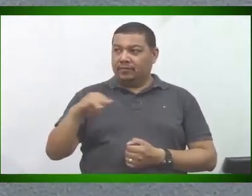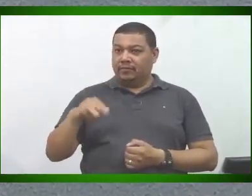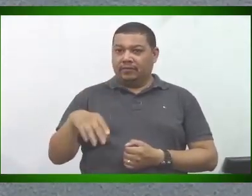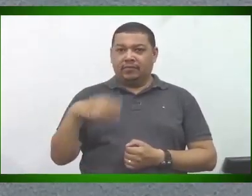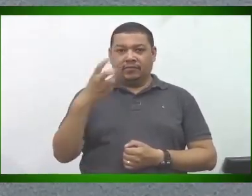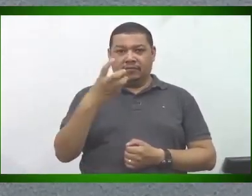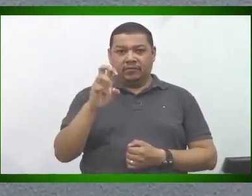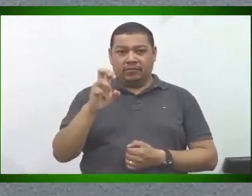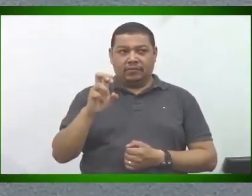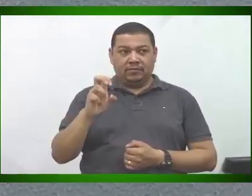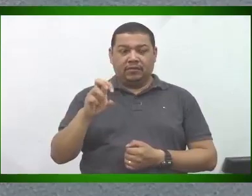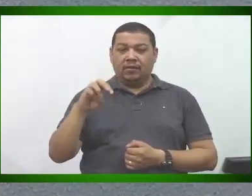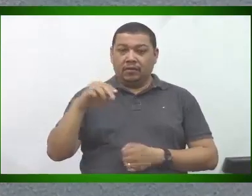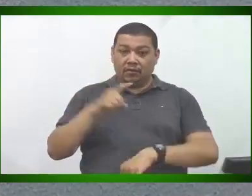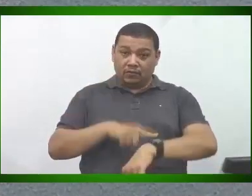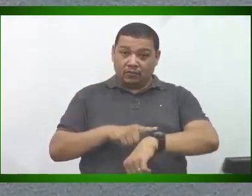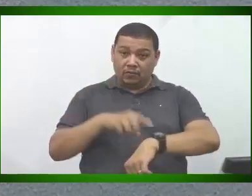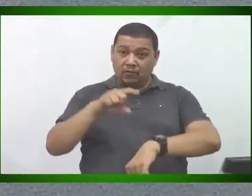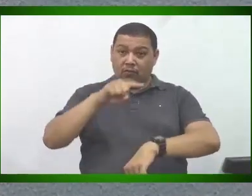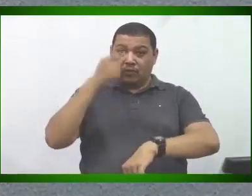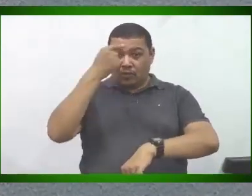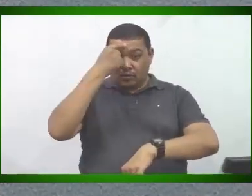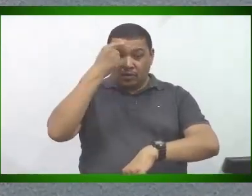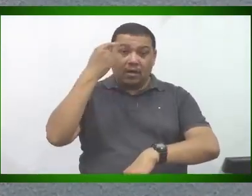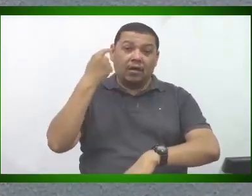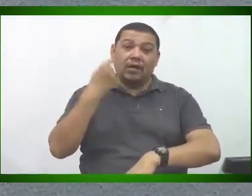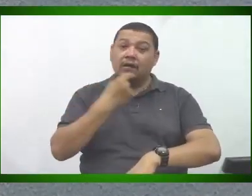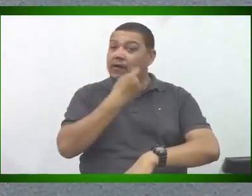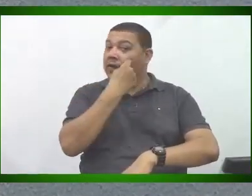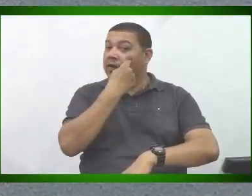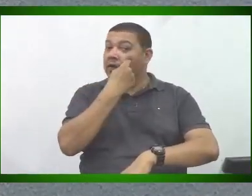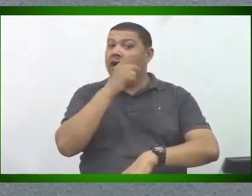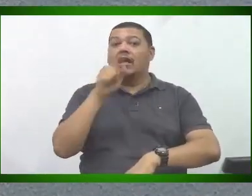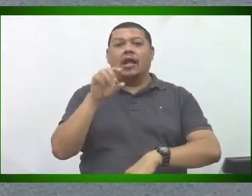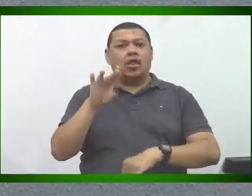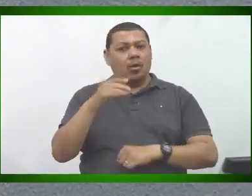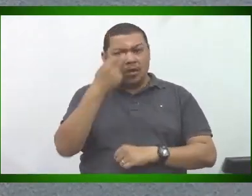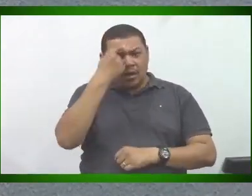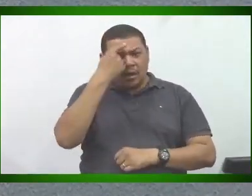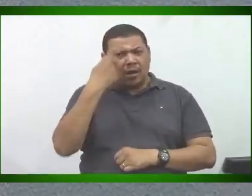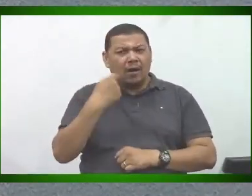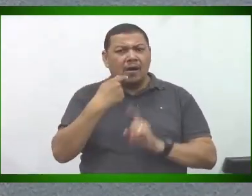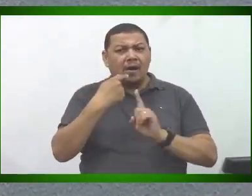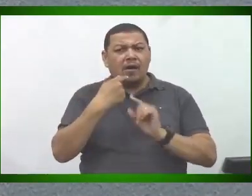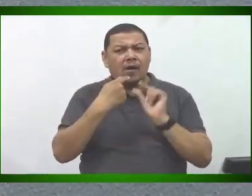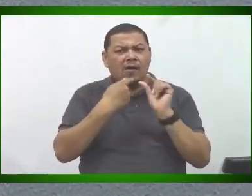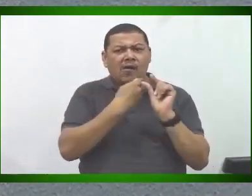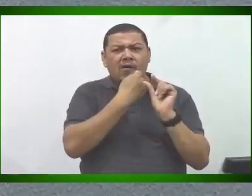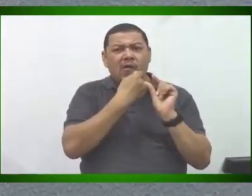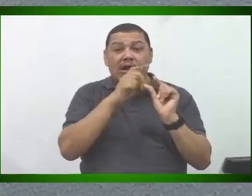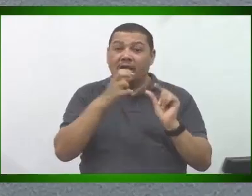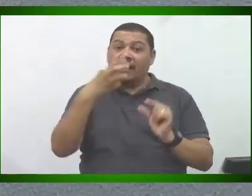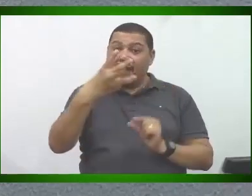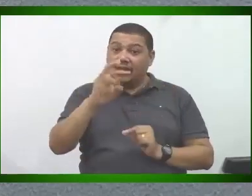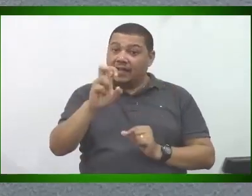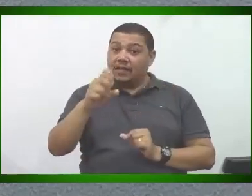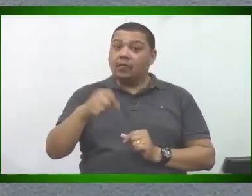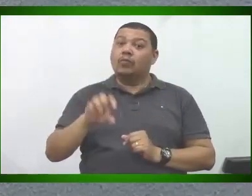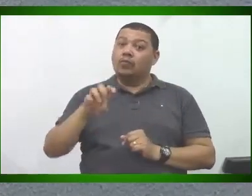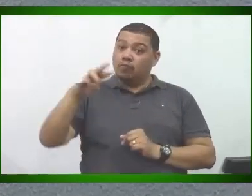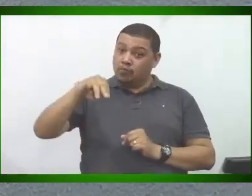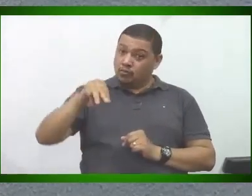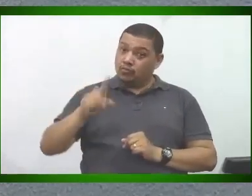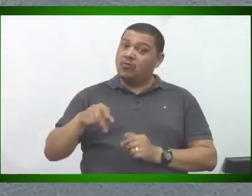muito bem preparados. E eu tenho certeza que o município também está muito bem representado. Parecis, fica aqui os nossos